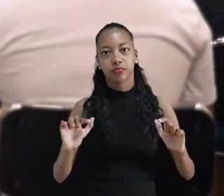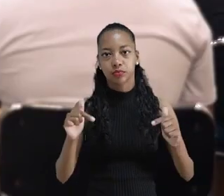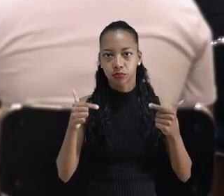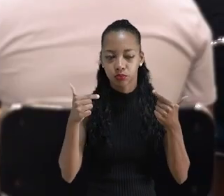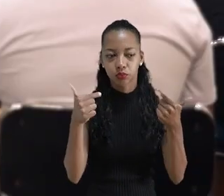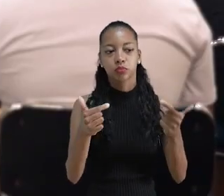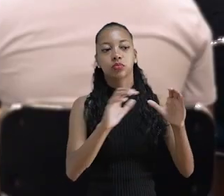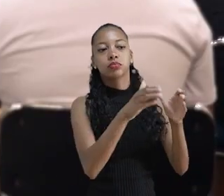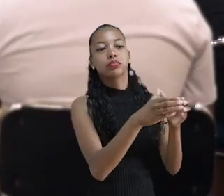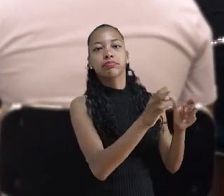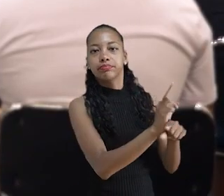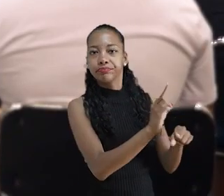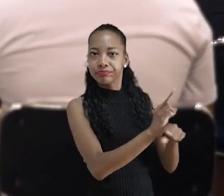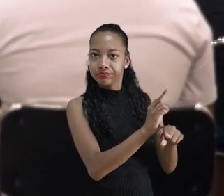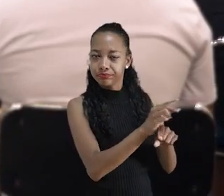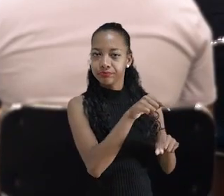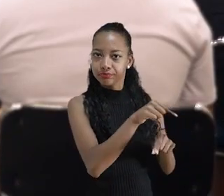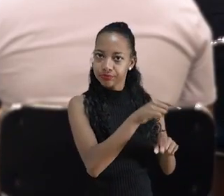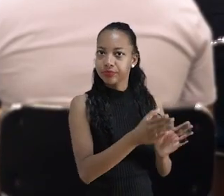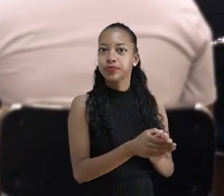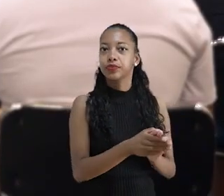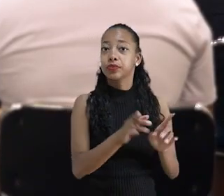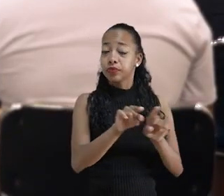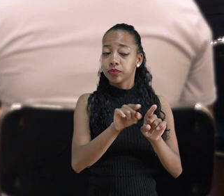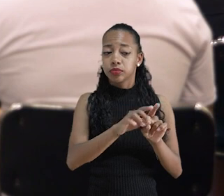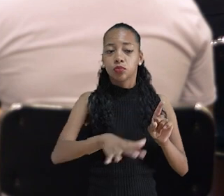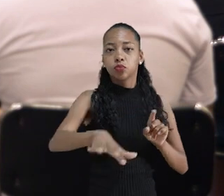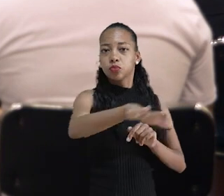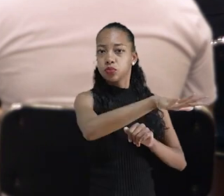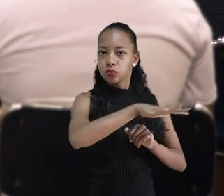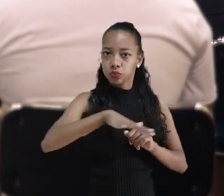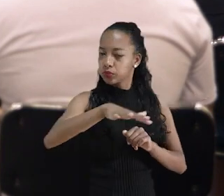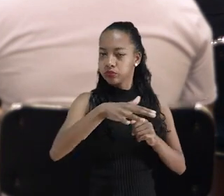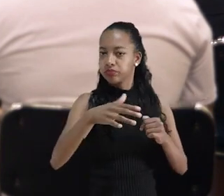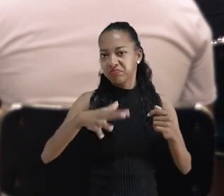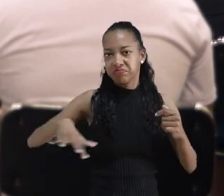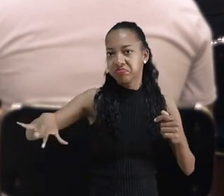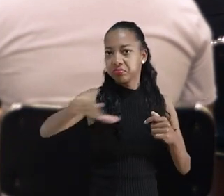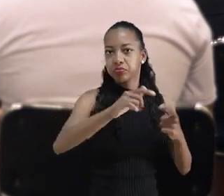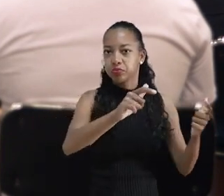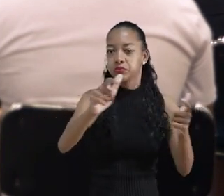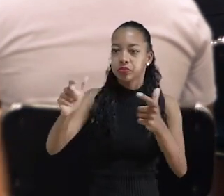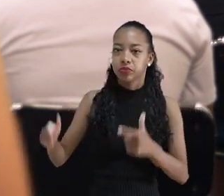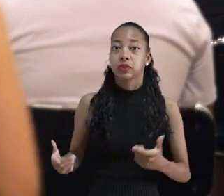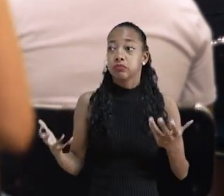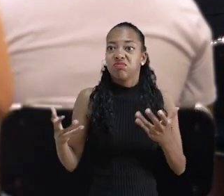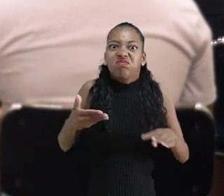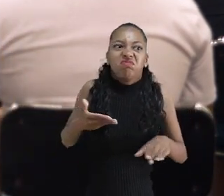estabelecer naquele território tem toda essa luta também da área de Proteção Ambiental né porque tá sempre